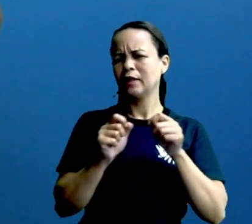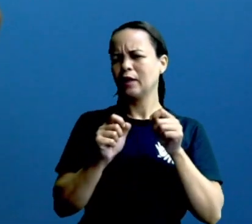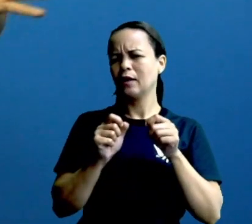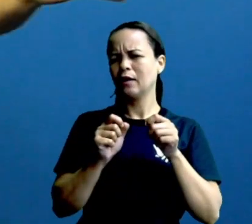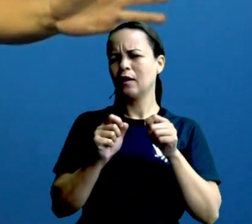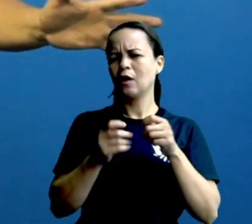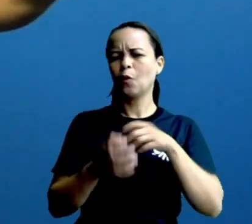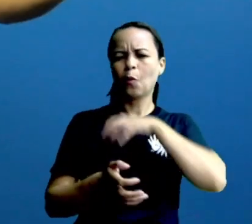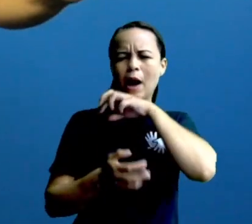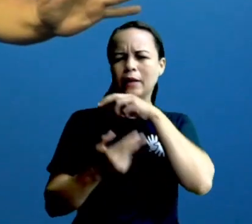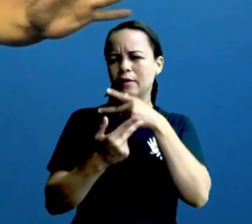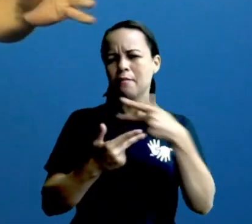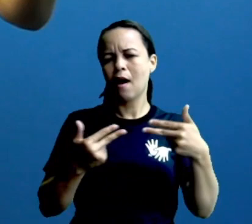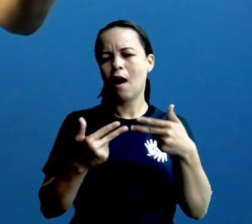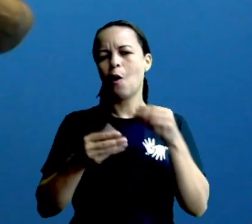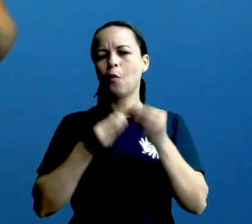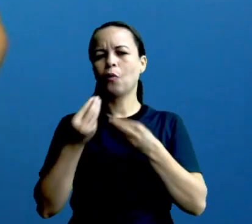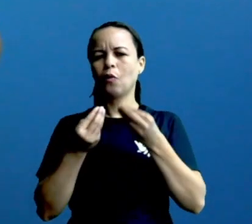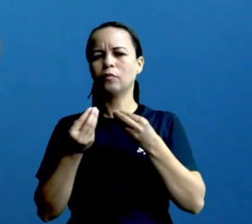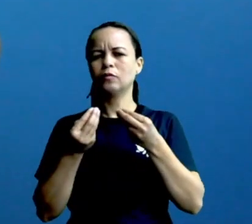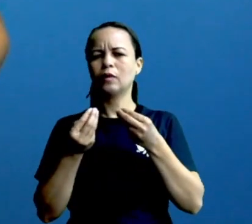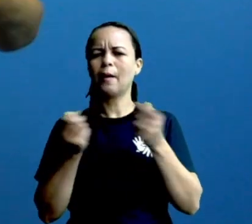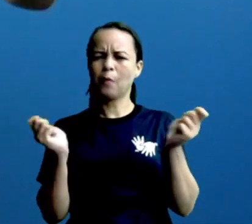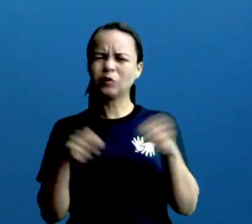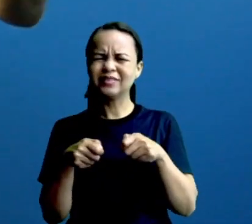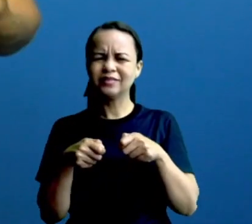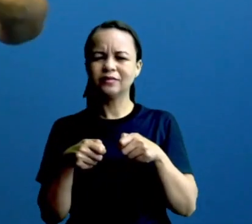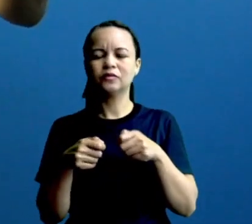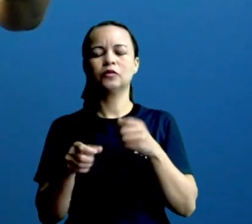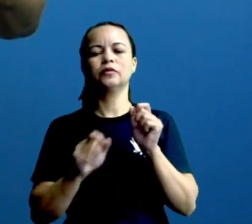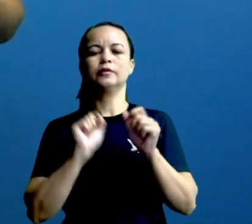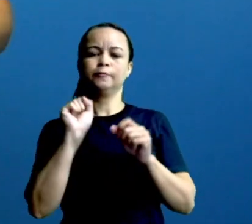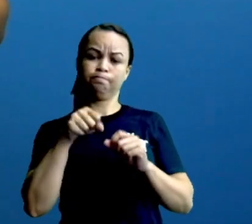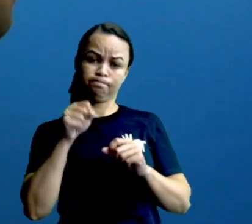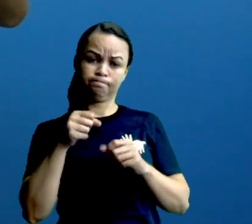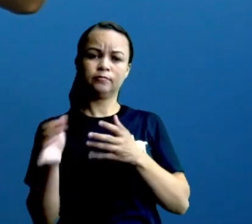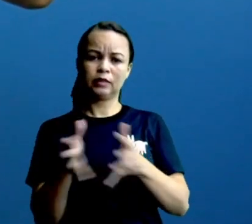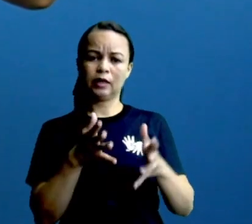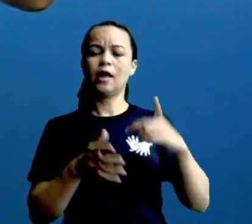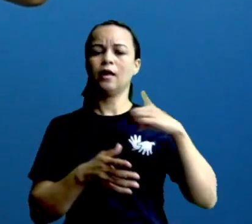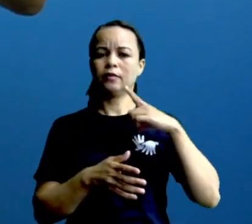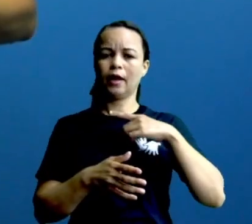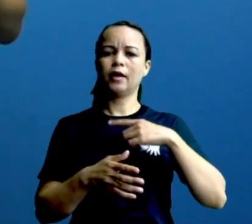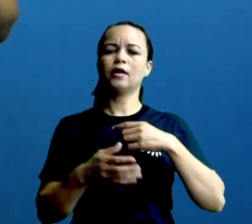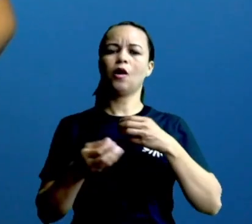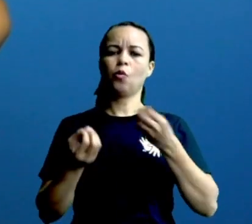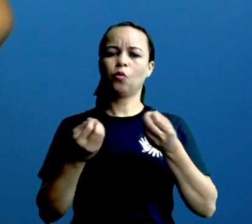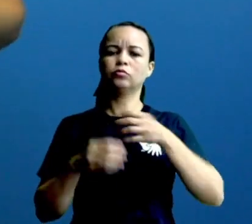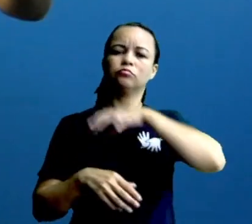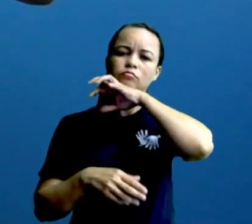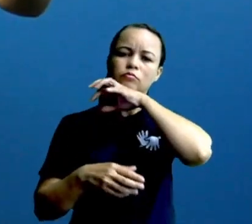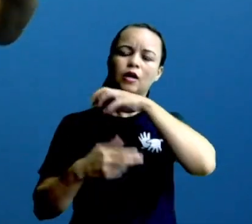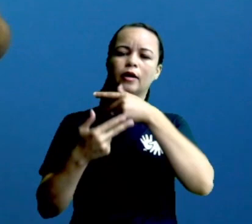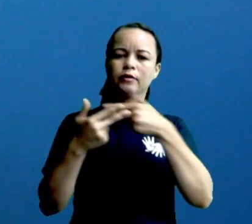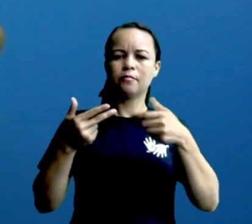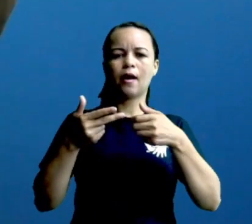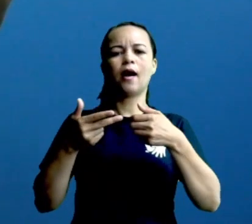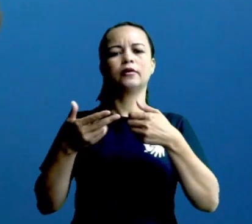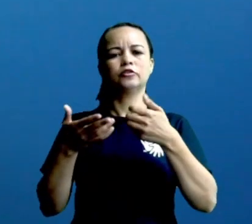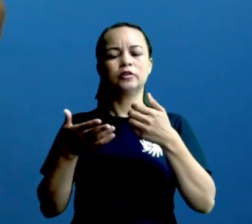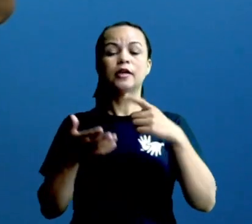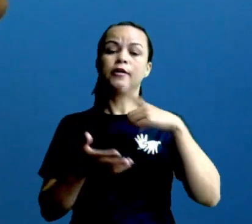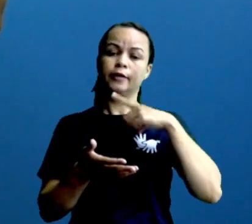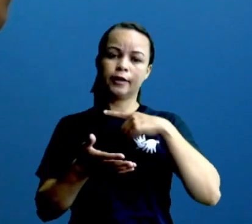isso? Sim. Como a gente já falou em outras aulas. É possível, sim. Existem alguns organismos, alguns animais que